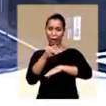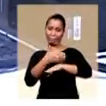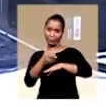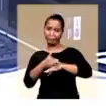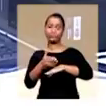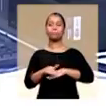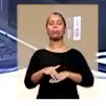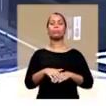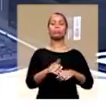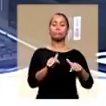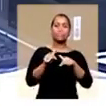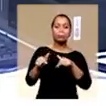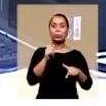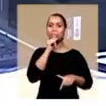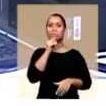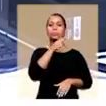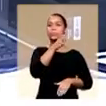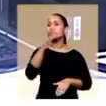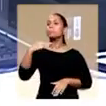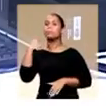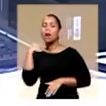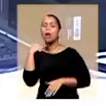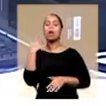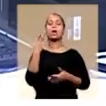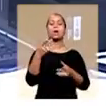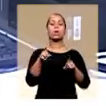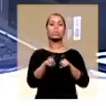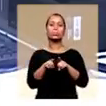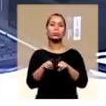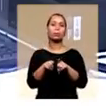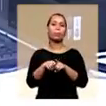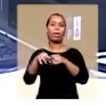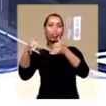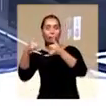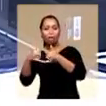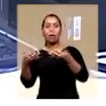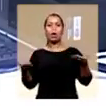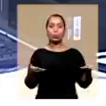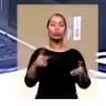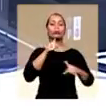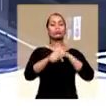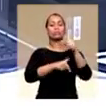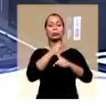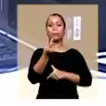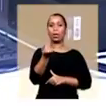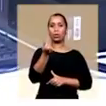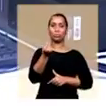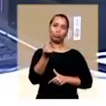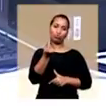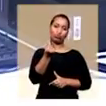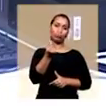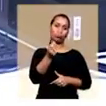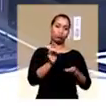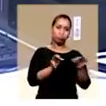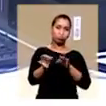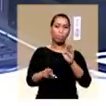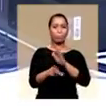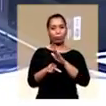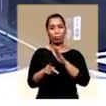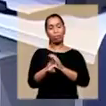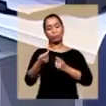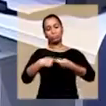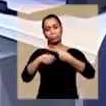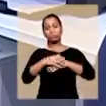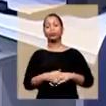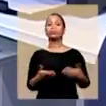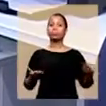atividades com serviços bancários, algum atendimento telefônico na recepção e atualmente eu trabalho no financeiro com as rotinas administrativas do